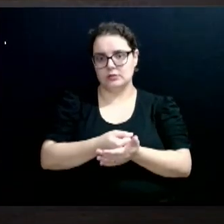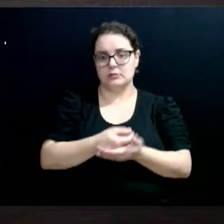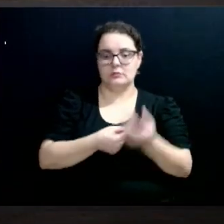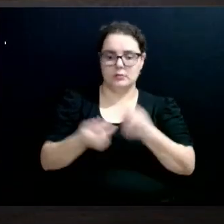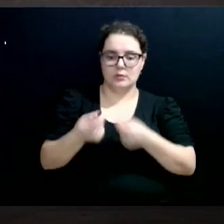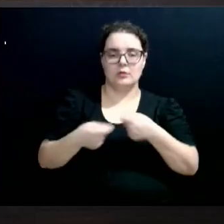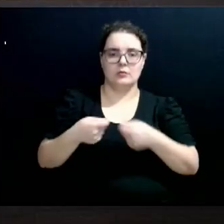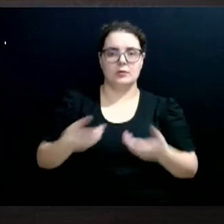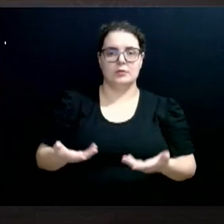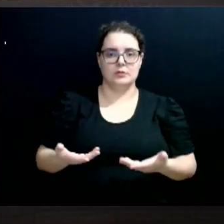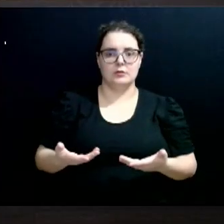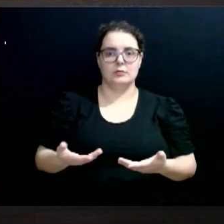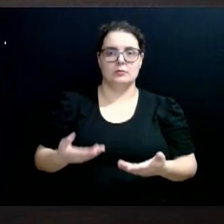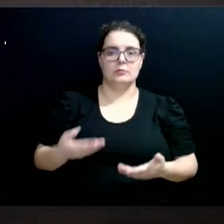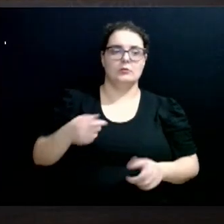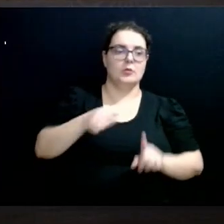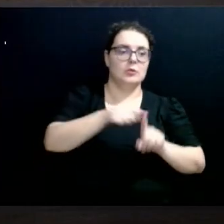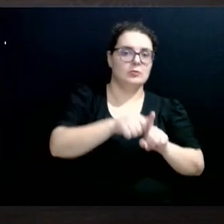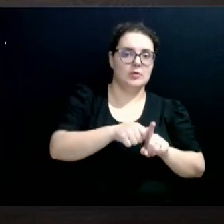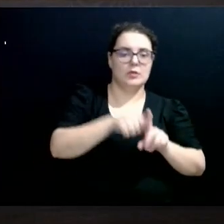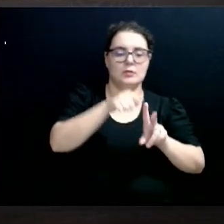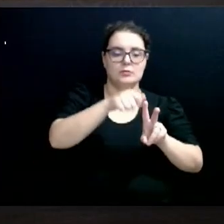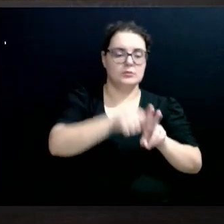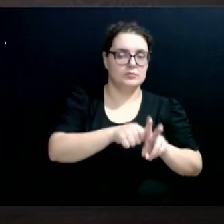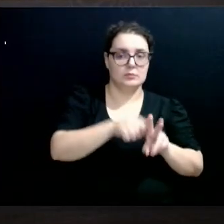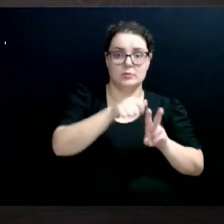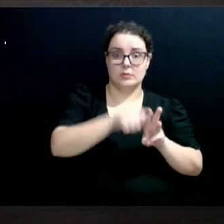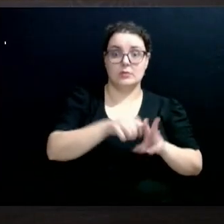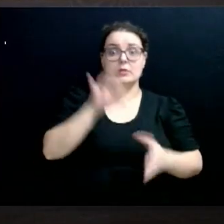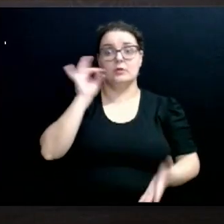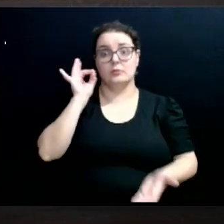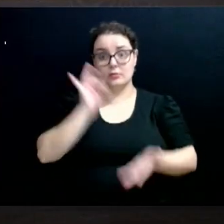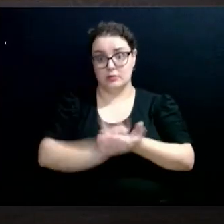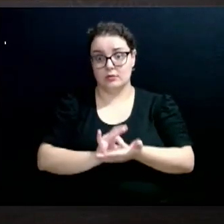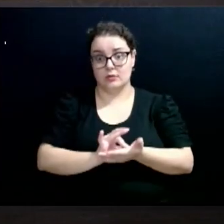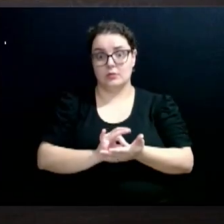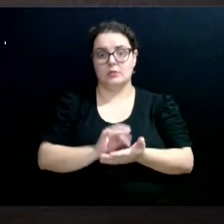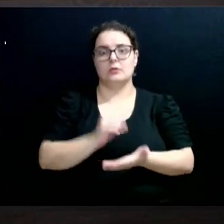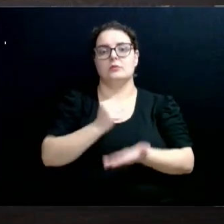decidida, mas ela é negociada, às vezes, por 1 mês, por 2 meses, até que